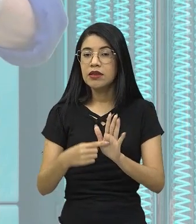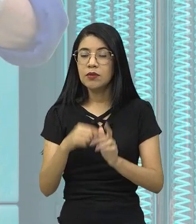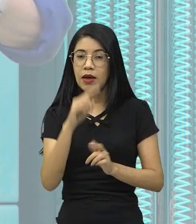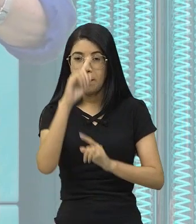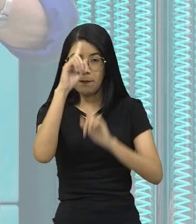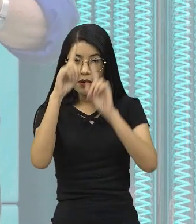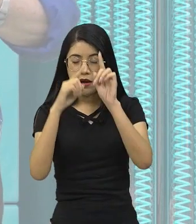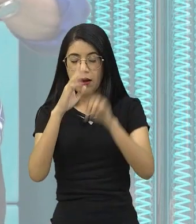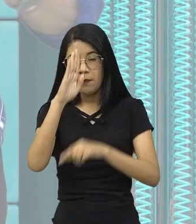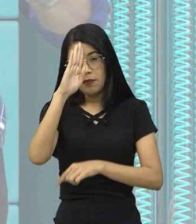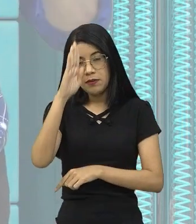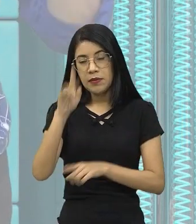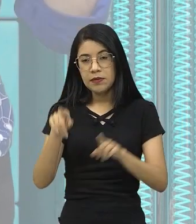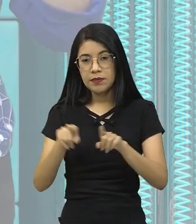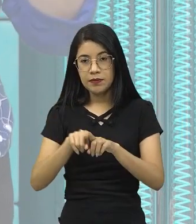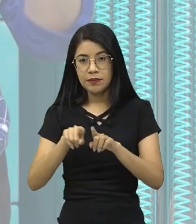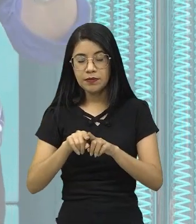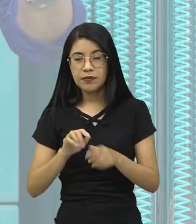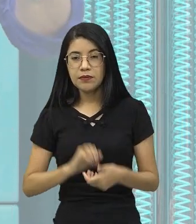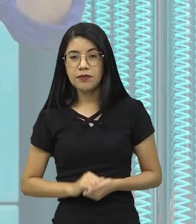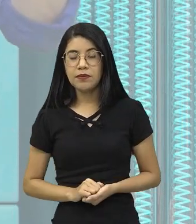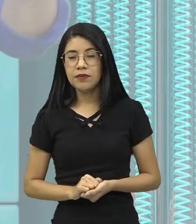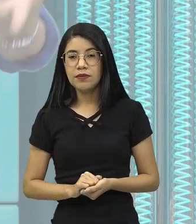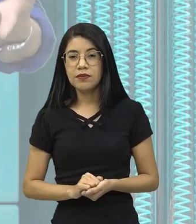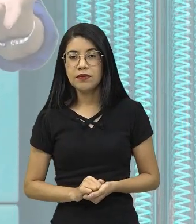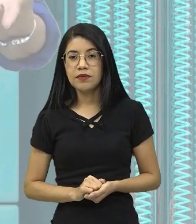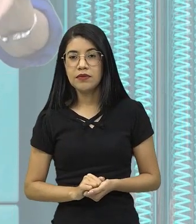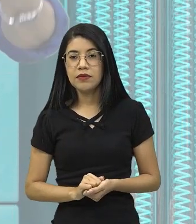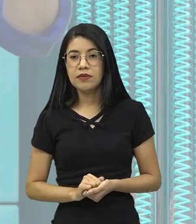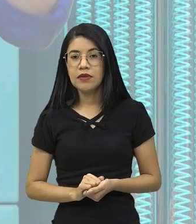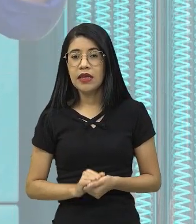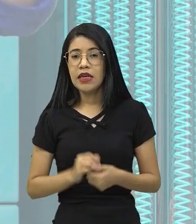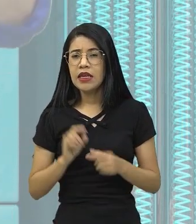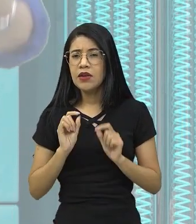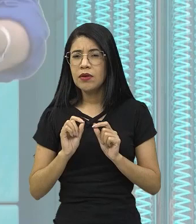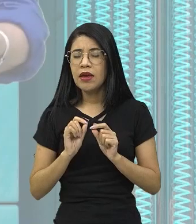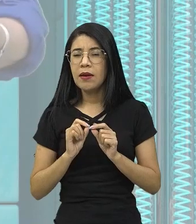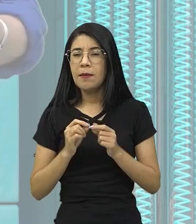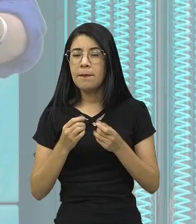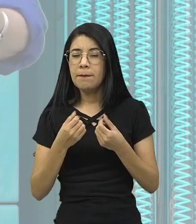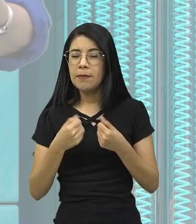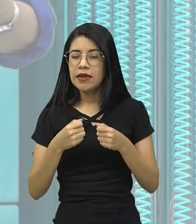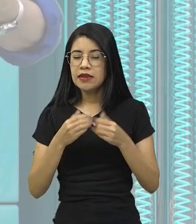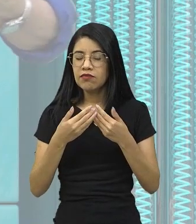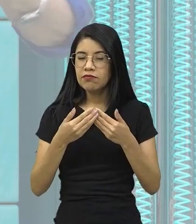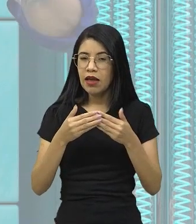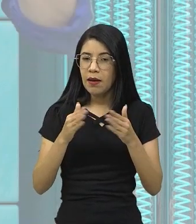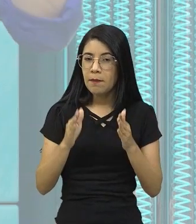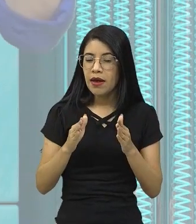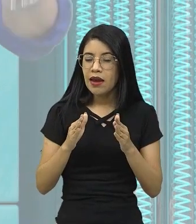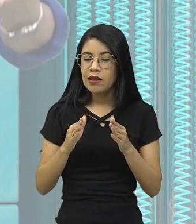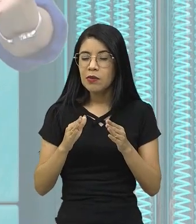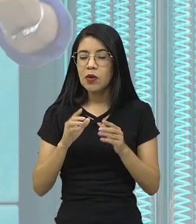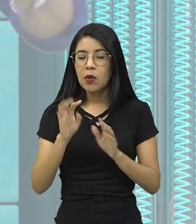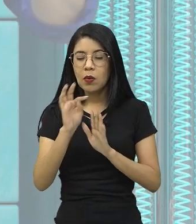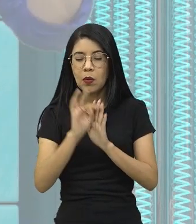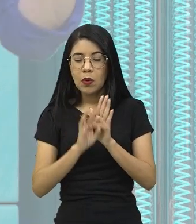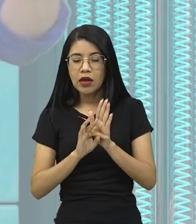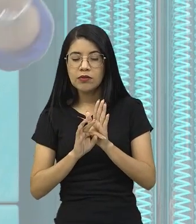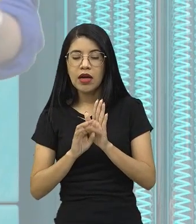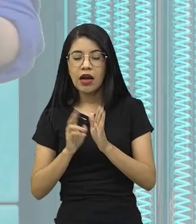ideia principal, e que fica ali aberto, né, para o leitor